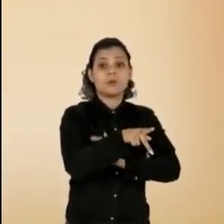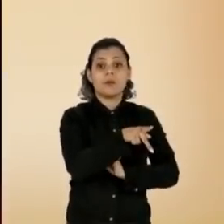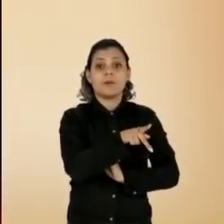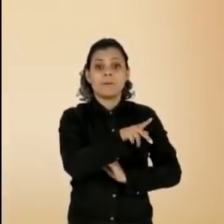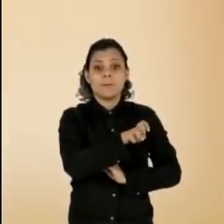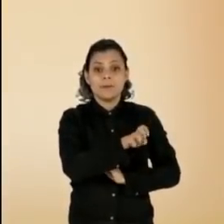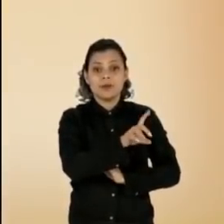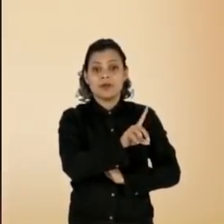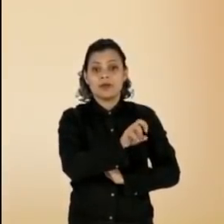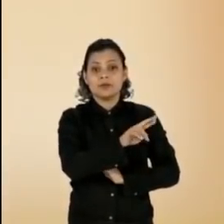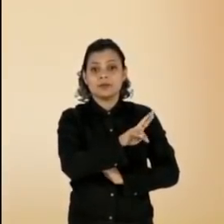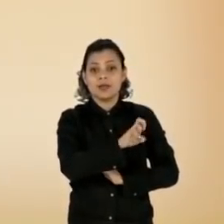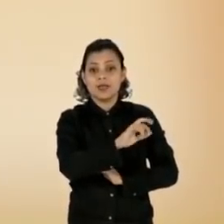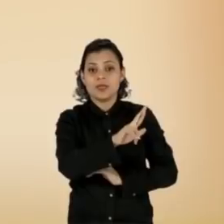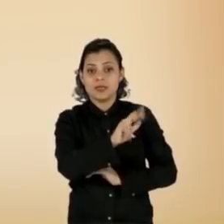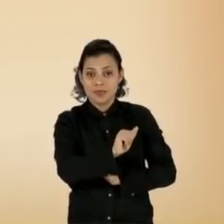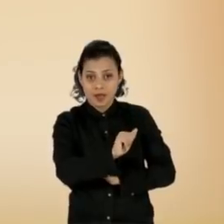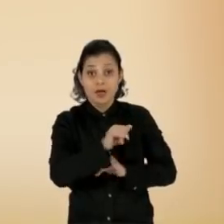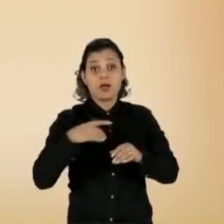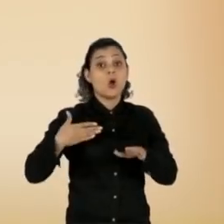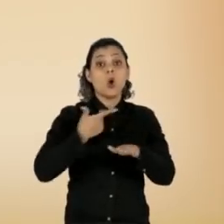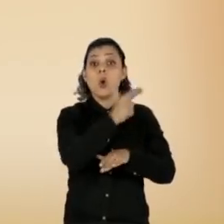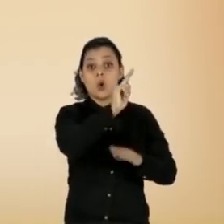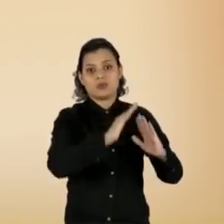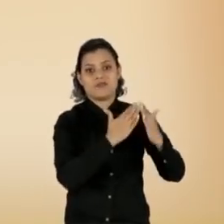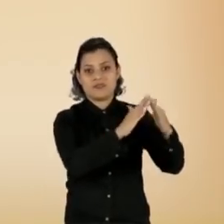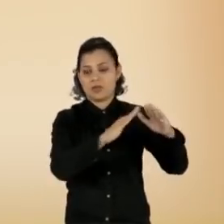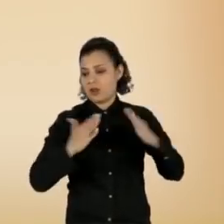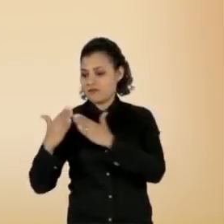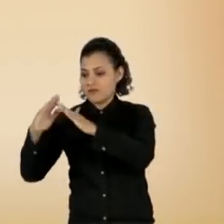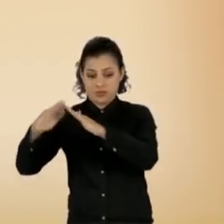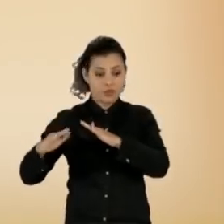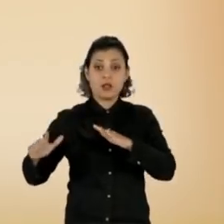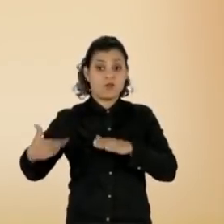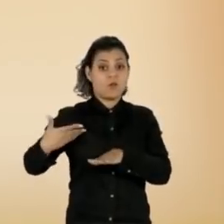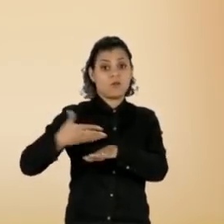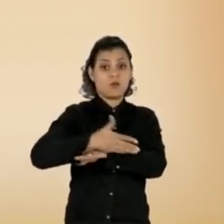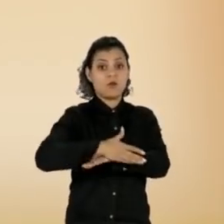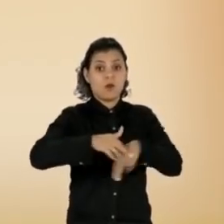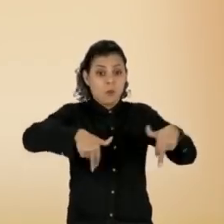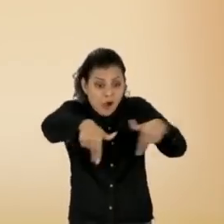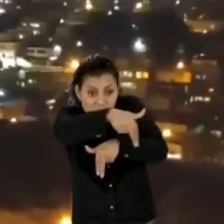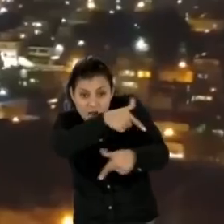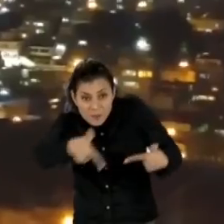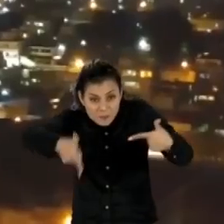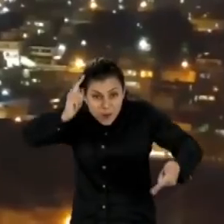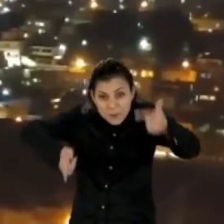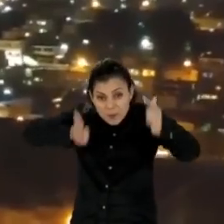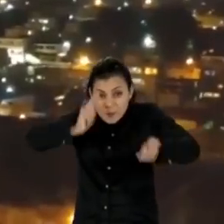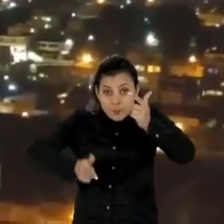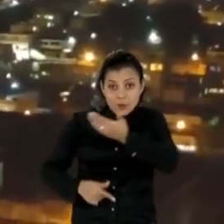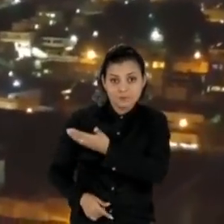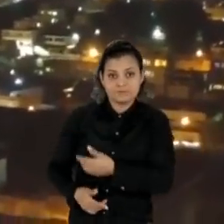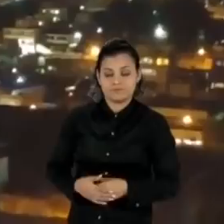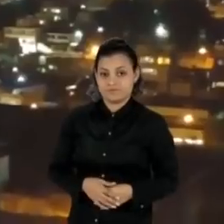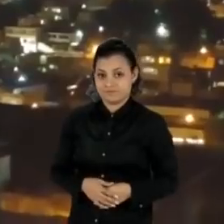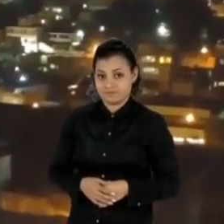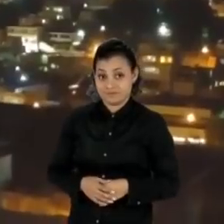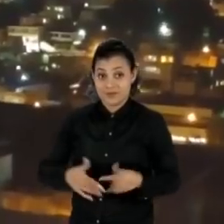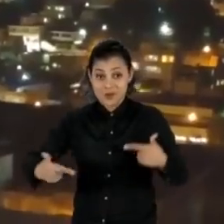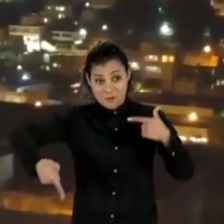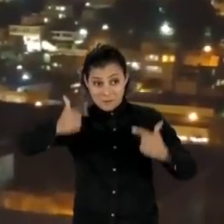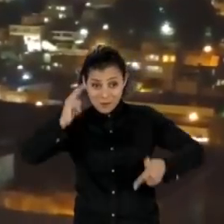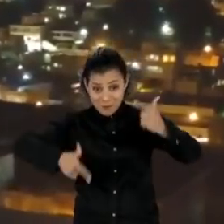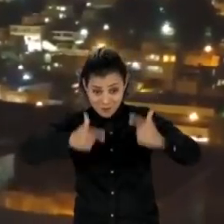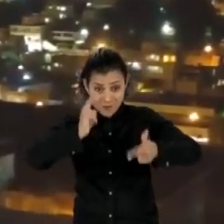pedreira para tomar o poder do local bandidos foram flagrados andando armado sem vielas da comunidade o intenso tiroteio